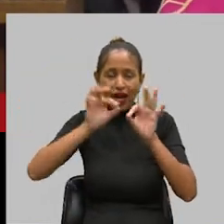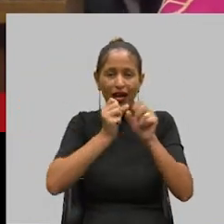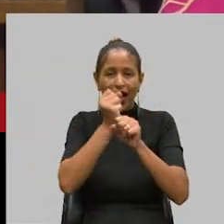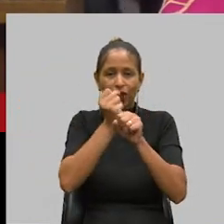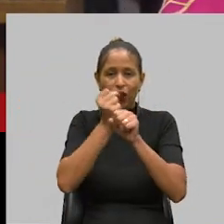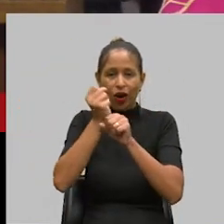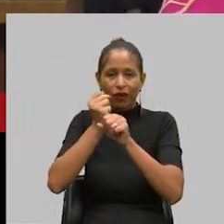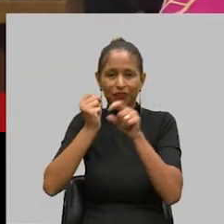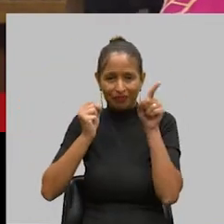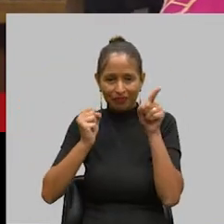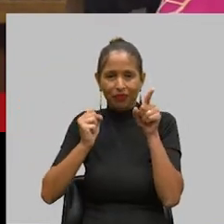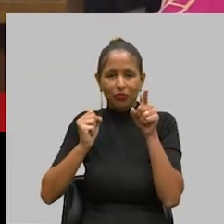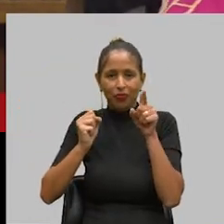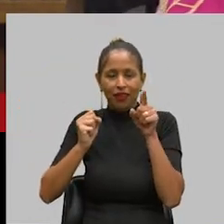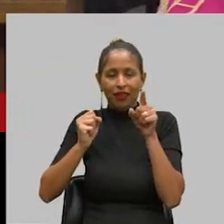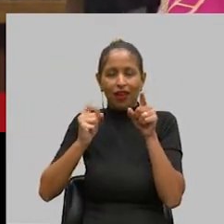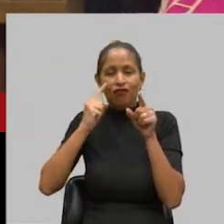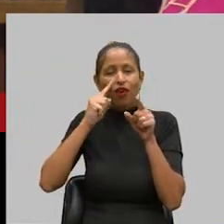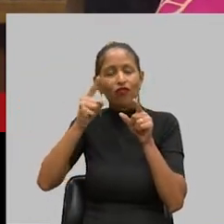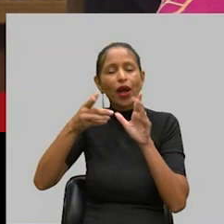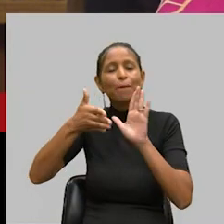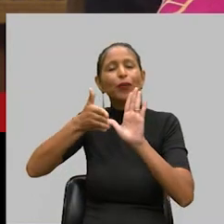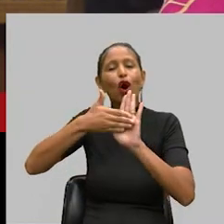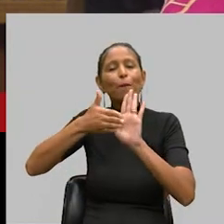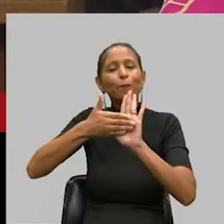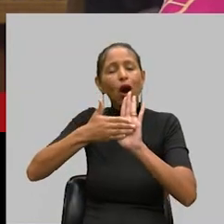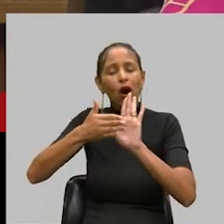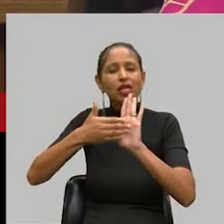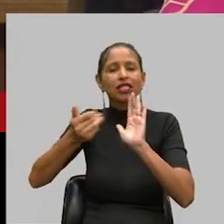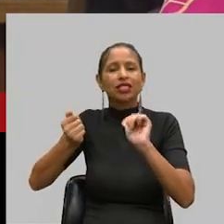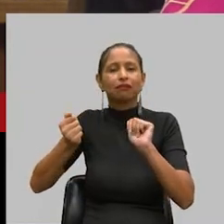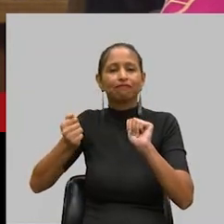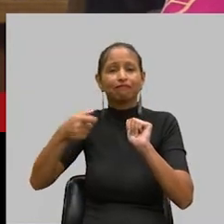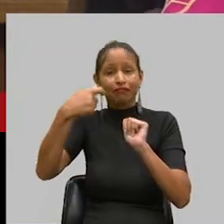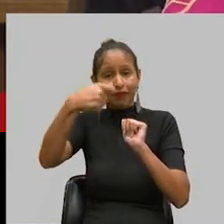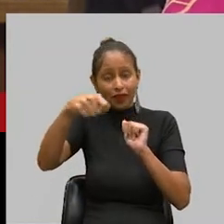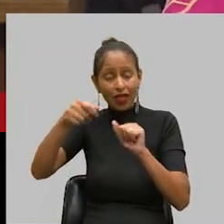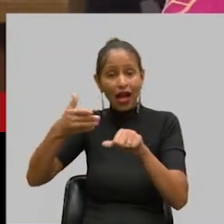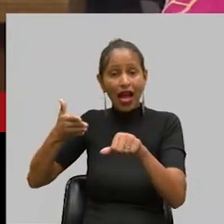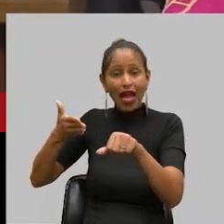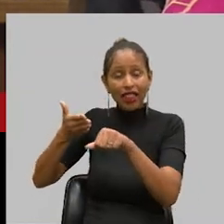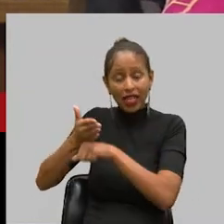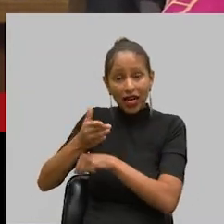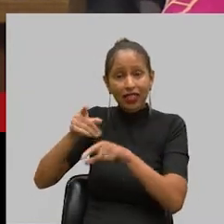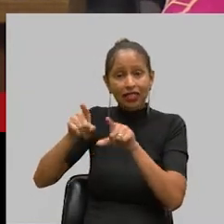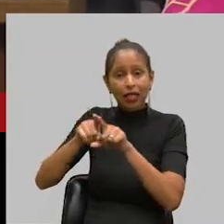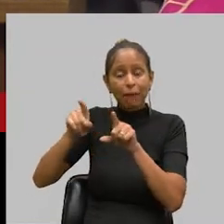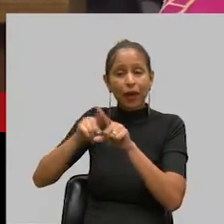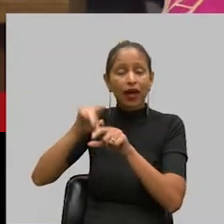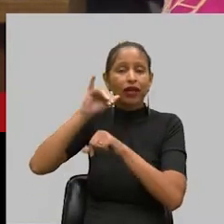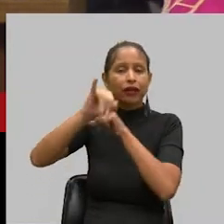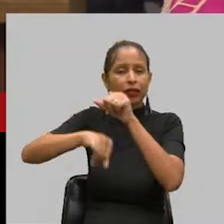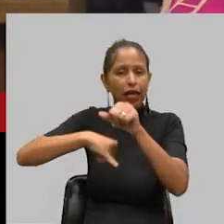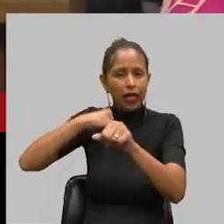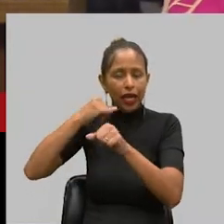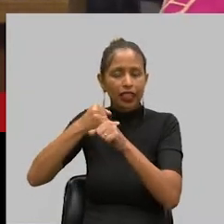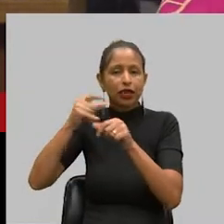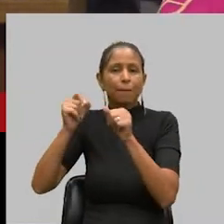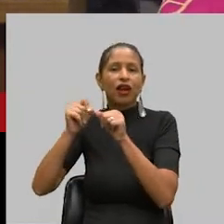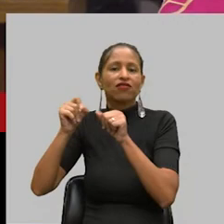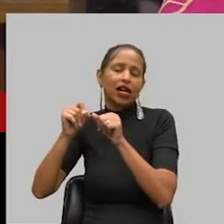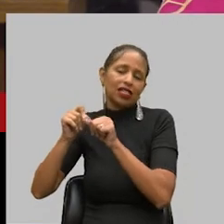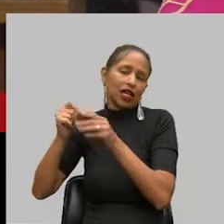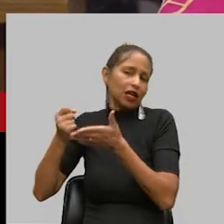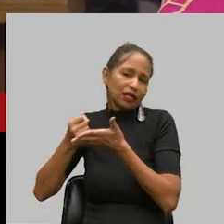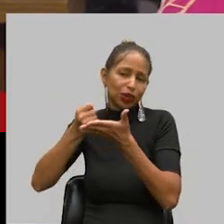governamentais Vamos lá ver a nossa proposta a gente precisa entrar aí também nas redes pra gente poder fazer a